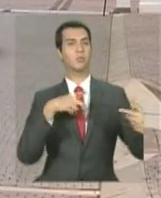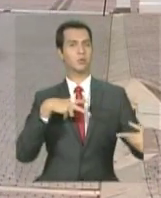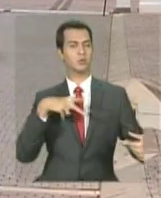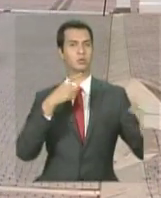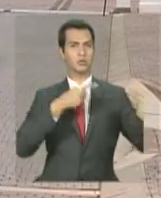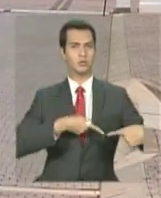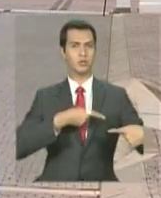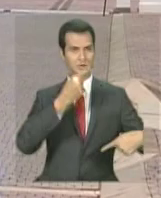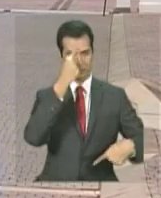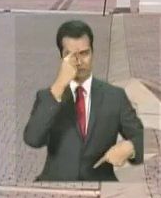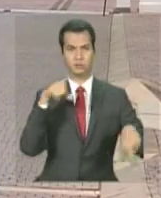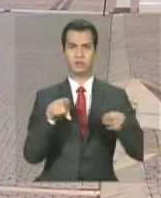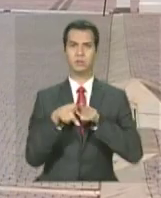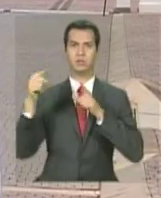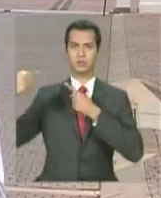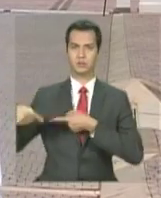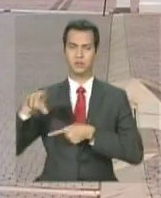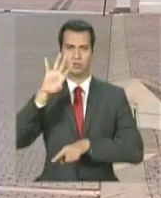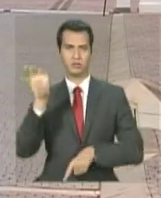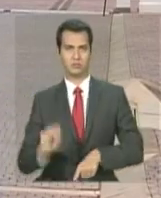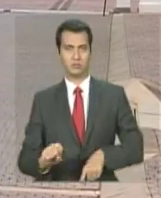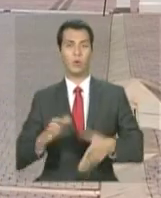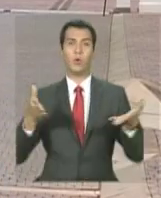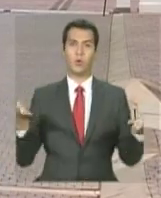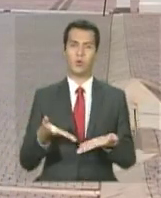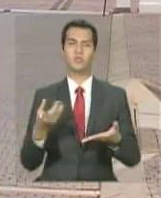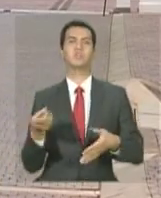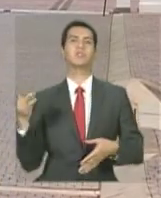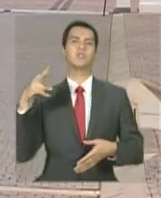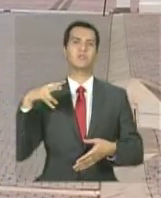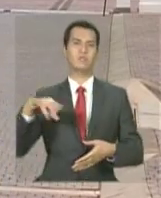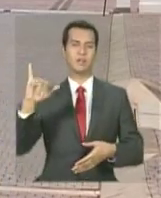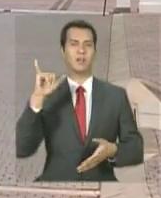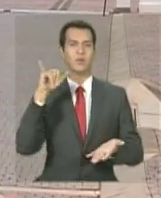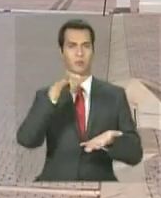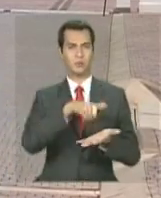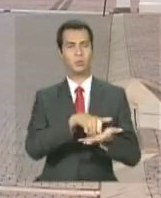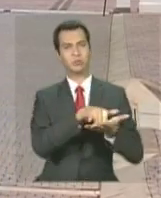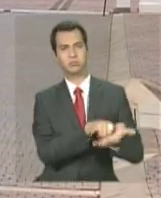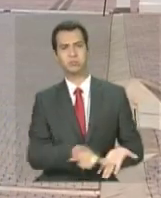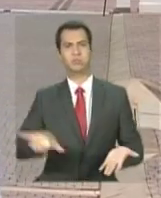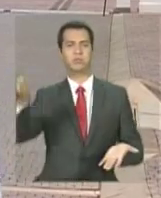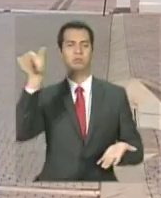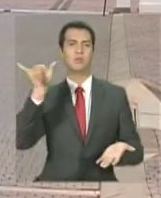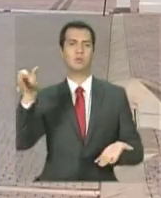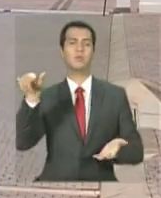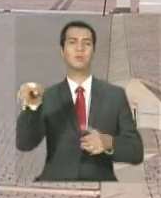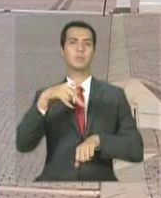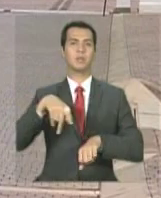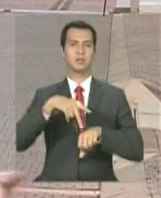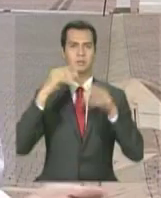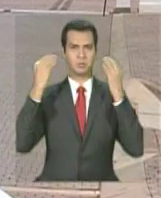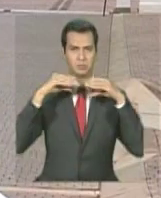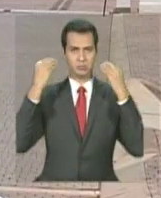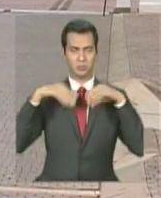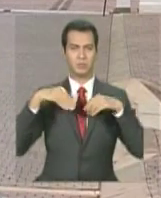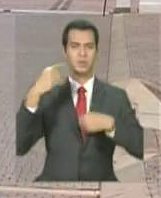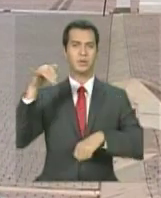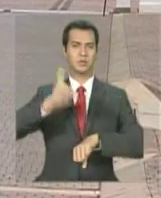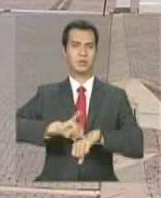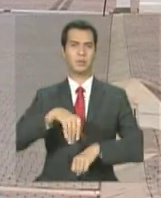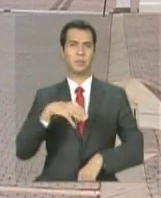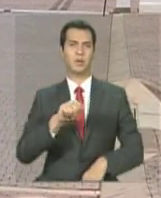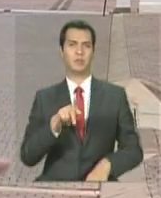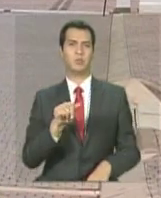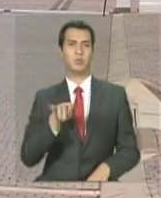do Sul. E depois disso, segue ainda hoje para a base aérea, onde embarca para Maputo, capital de Moçambique. O país que é um dos maiores beneficiários